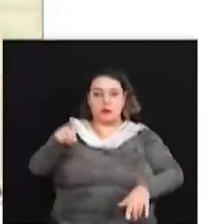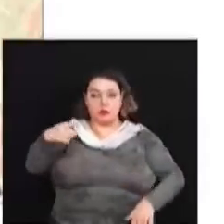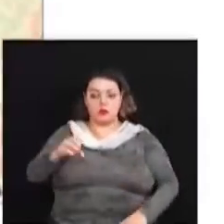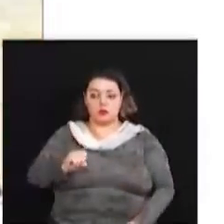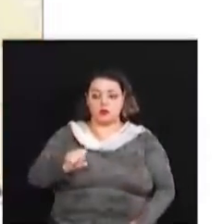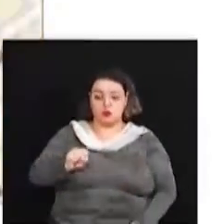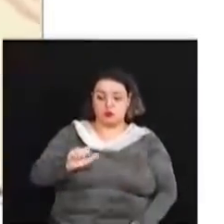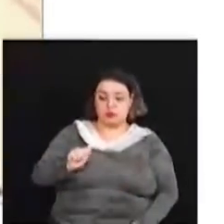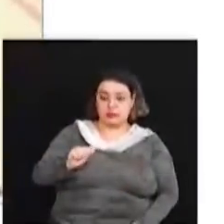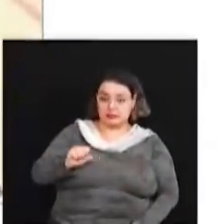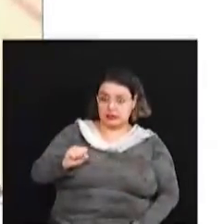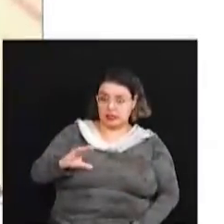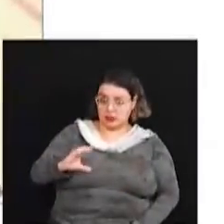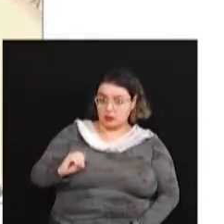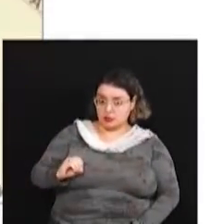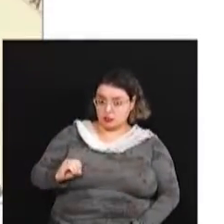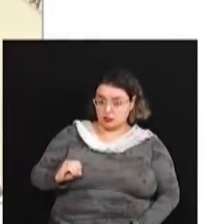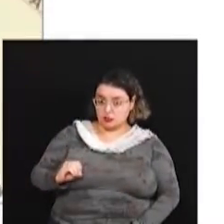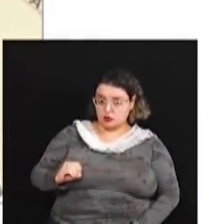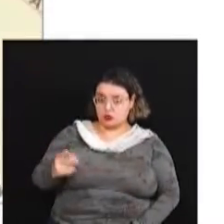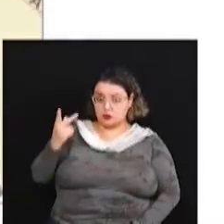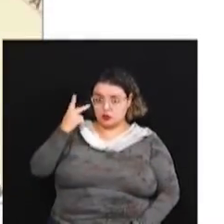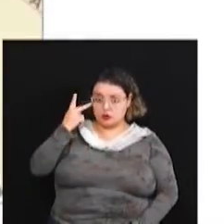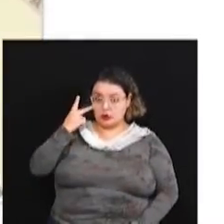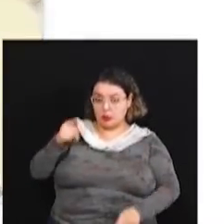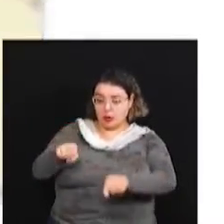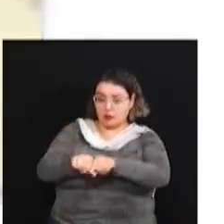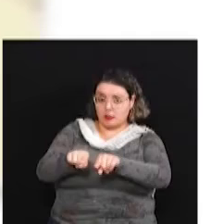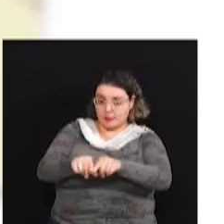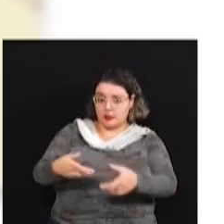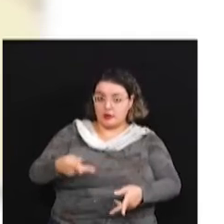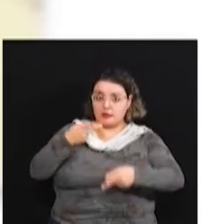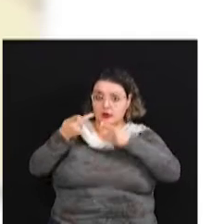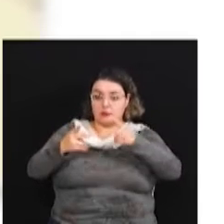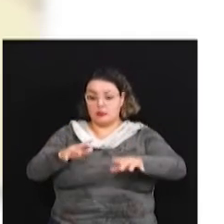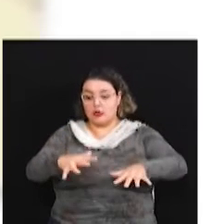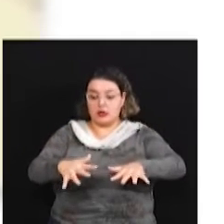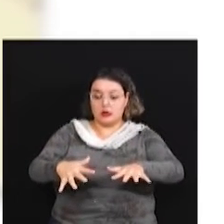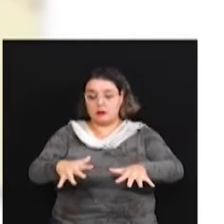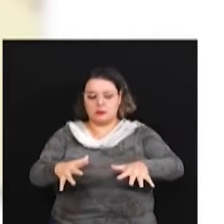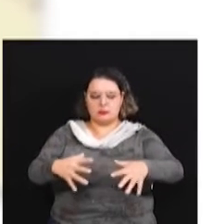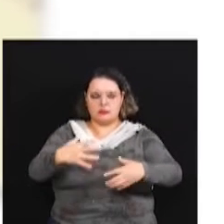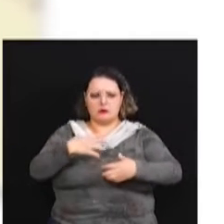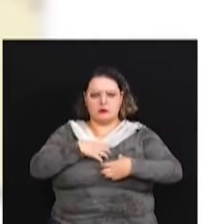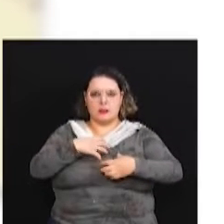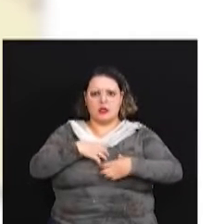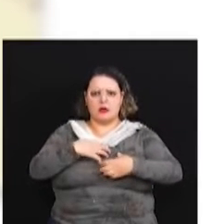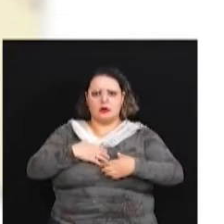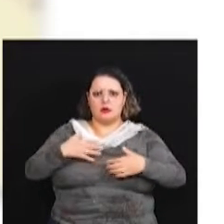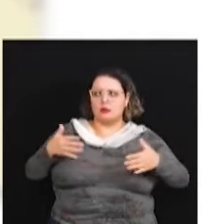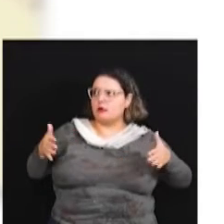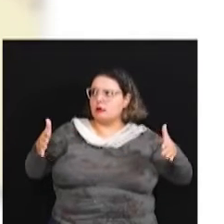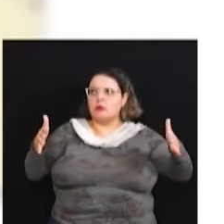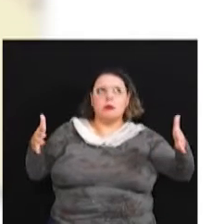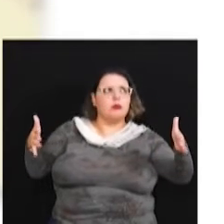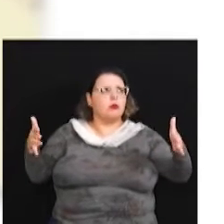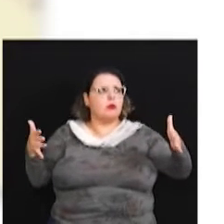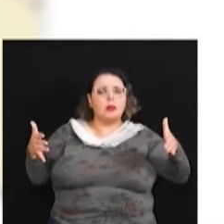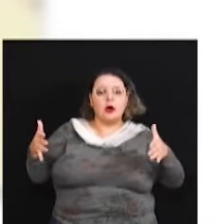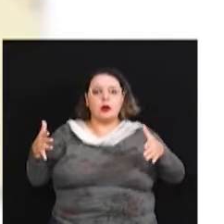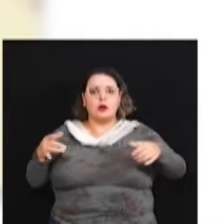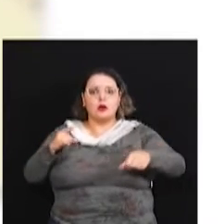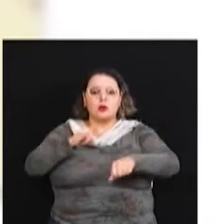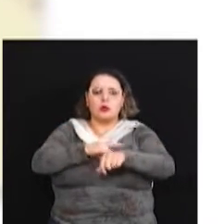de Osasco, região metropolitana de São Paulo, descreveu que o tremor foi percebido por meio da parede do quarto,